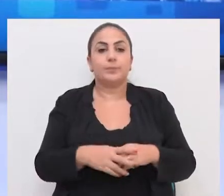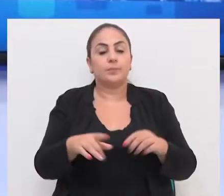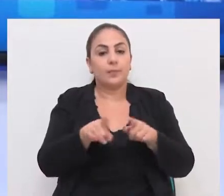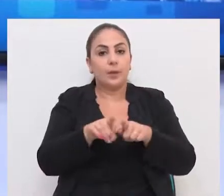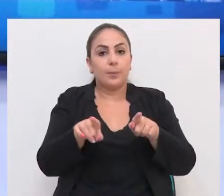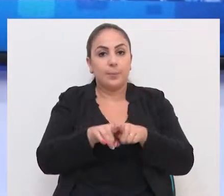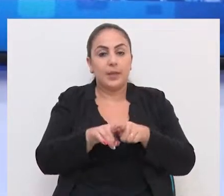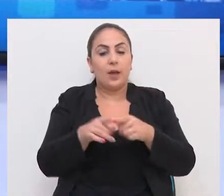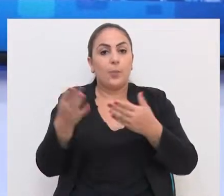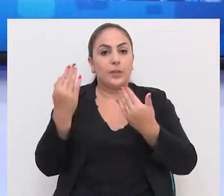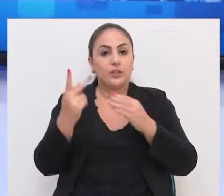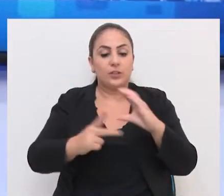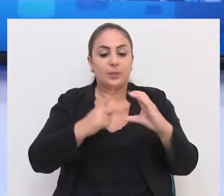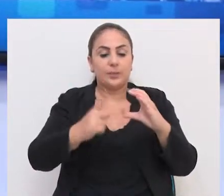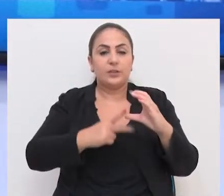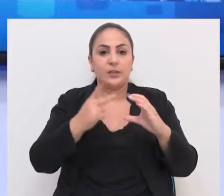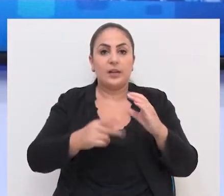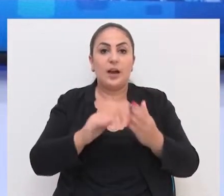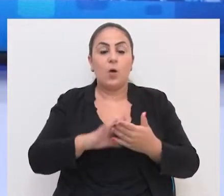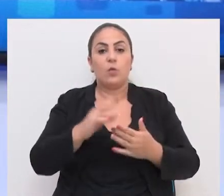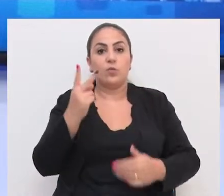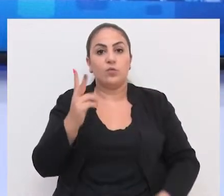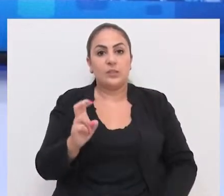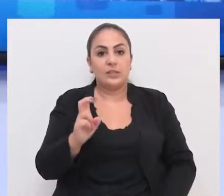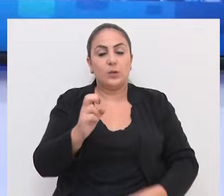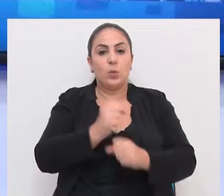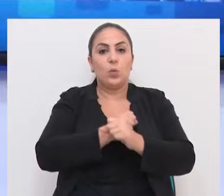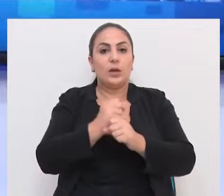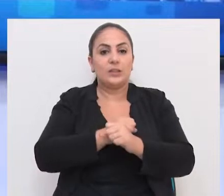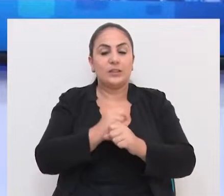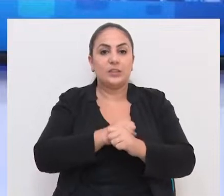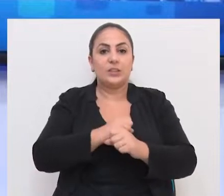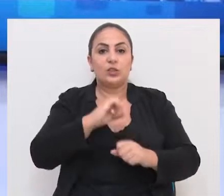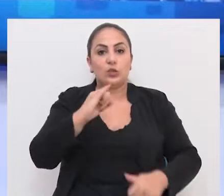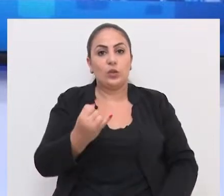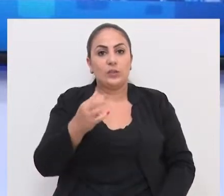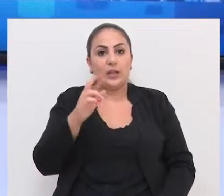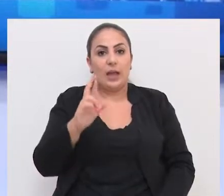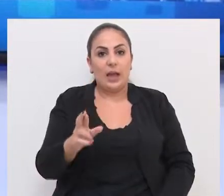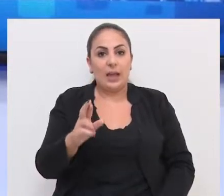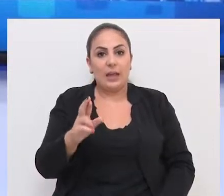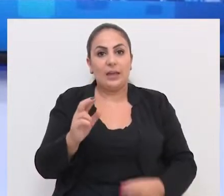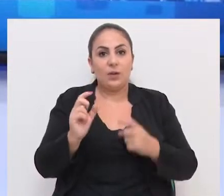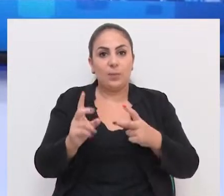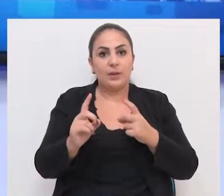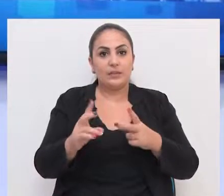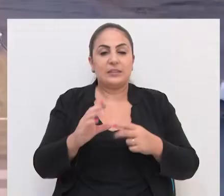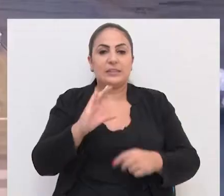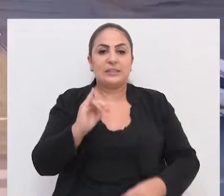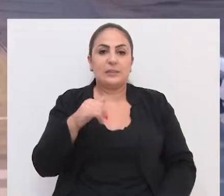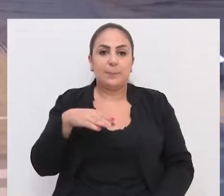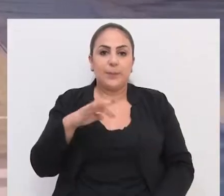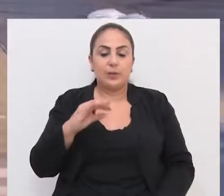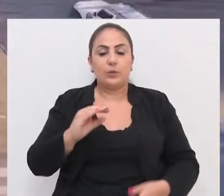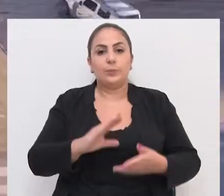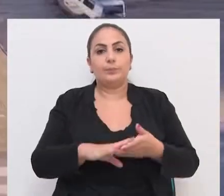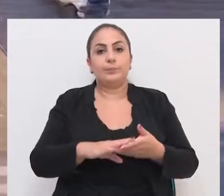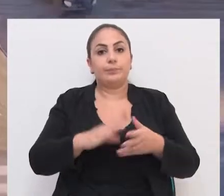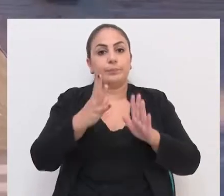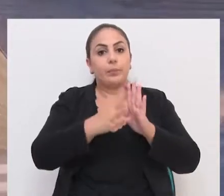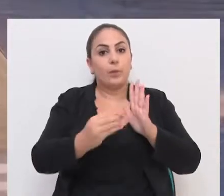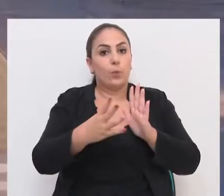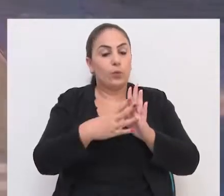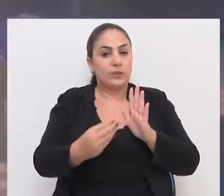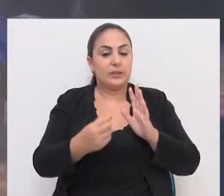a homenagem da Câmara de Vereadores aos 25 anos da JR Comércio de Cimento. Com a missão de